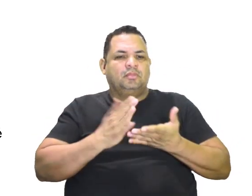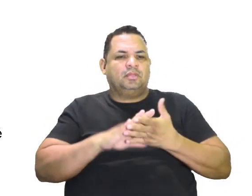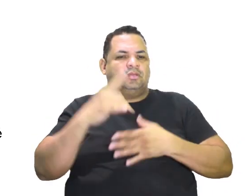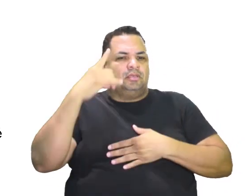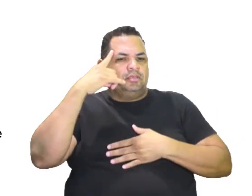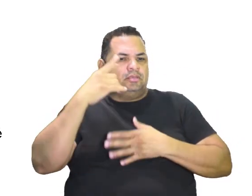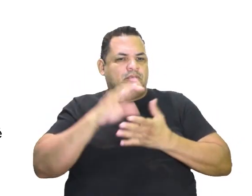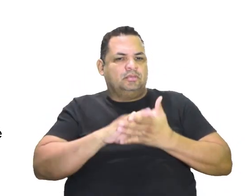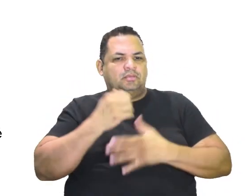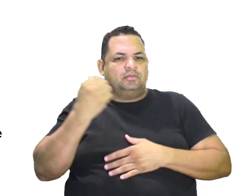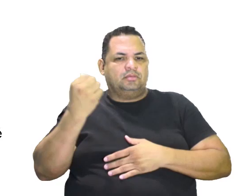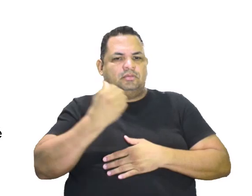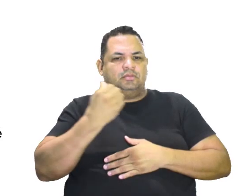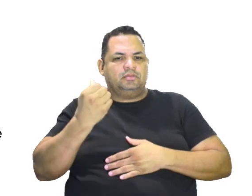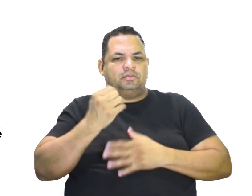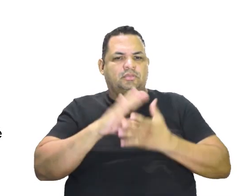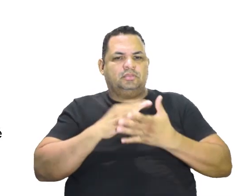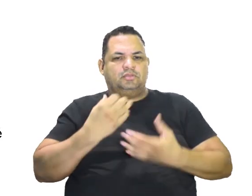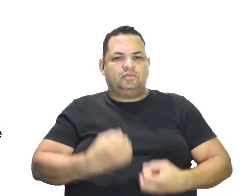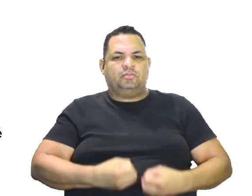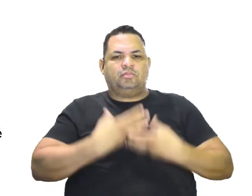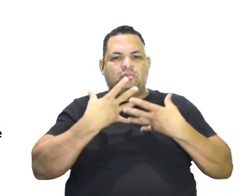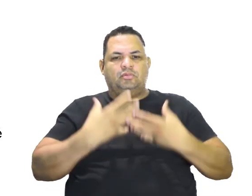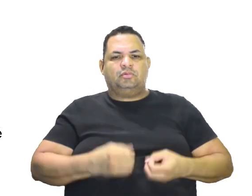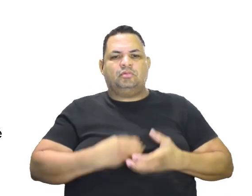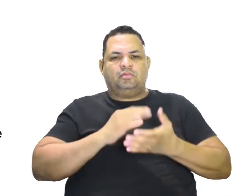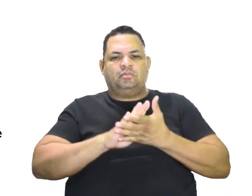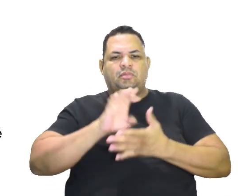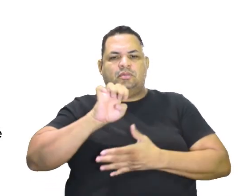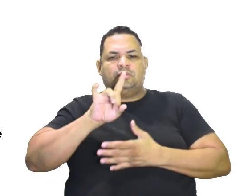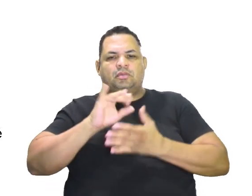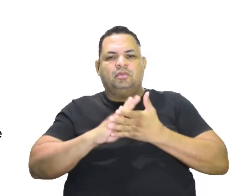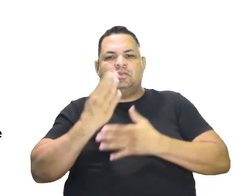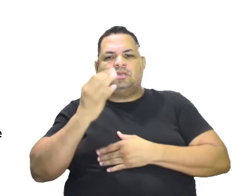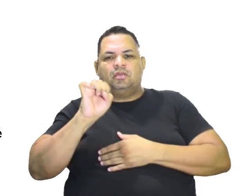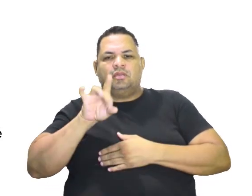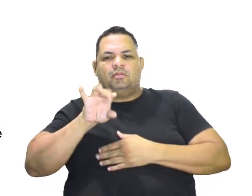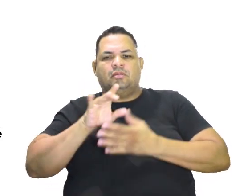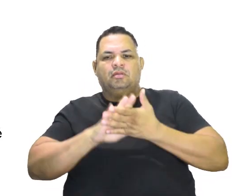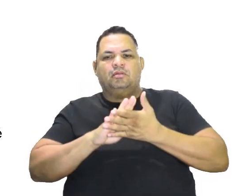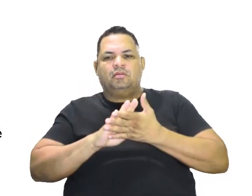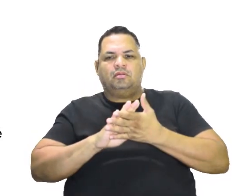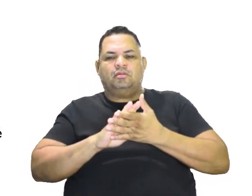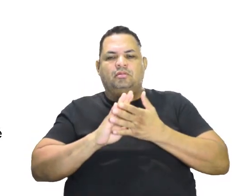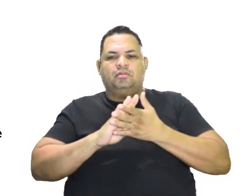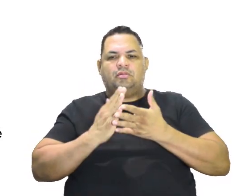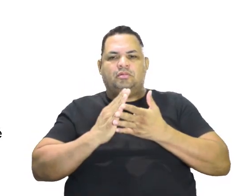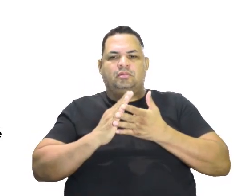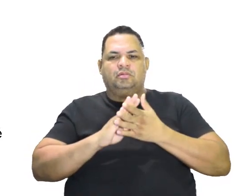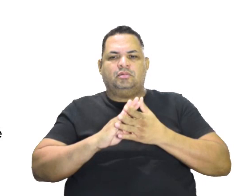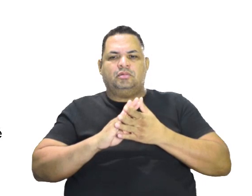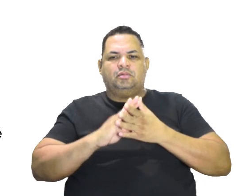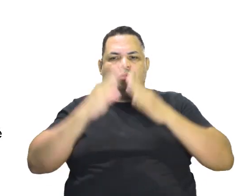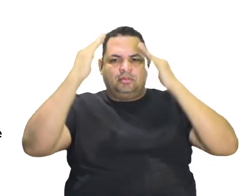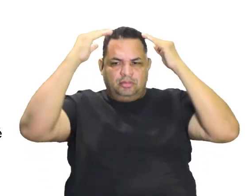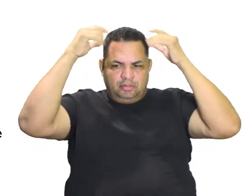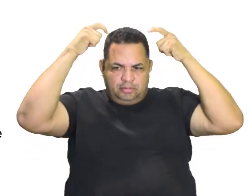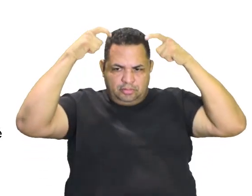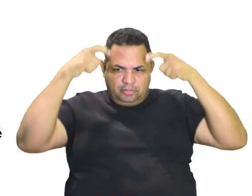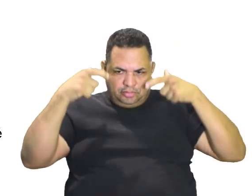6º canto do poema épico Caramuru, do Frei José de Santa Rita